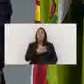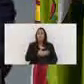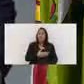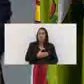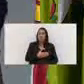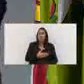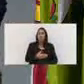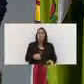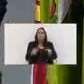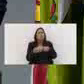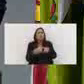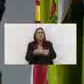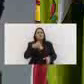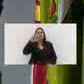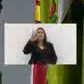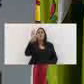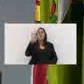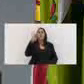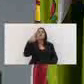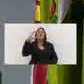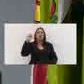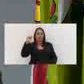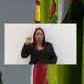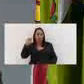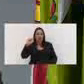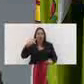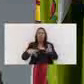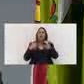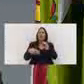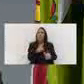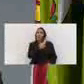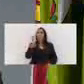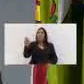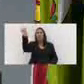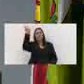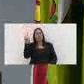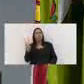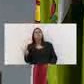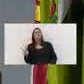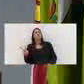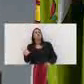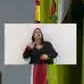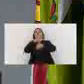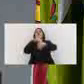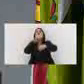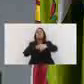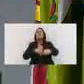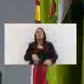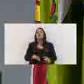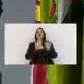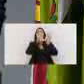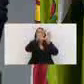de ética desta casa, em nome dos vereadores que foram chamados de assaltantes,